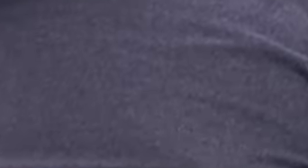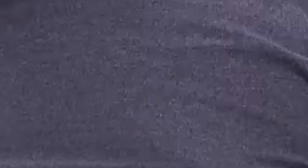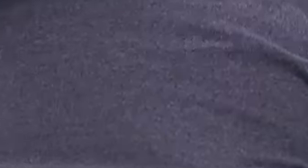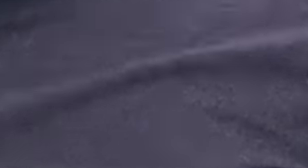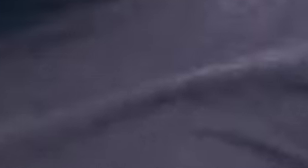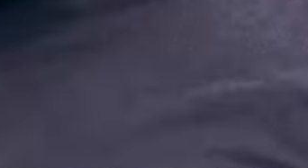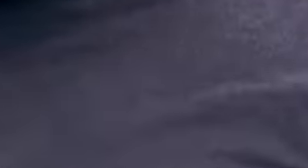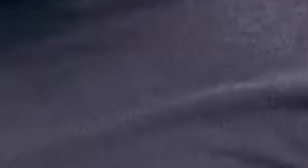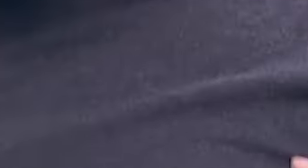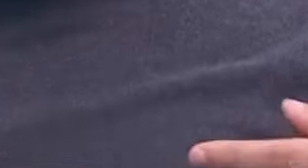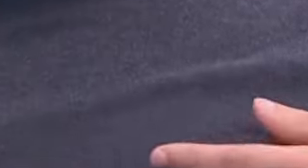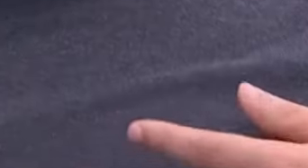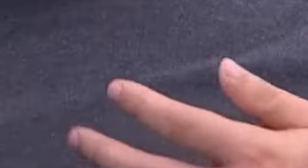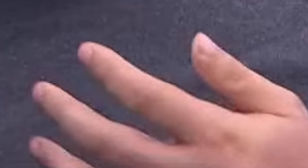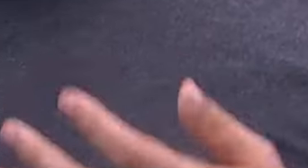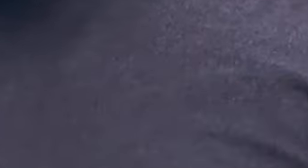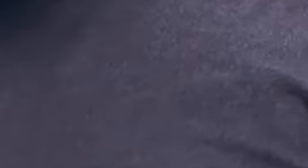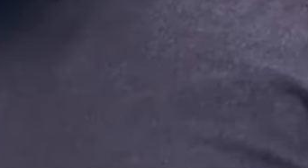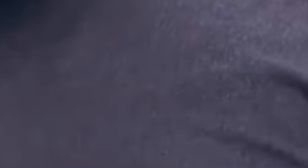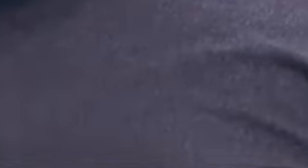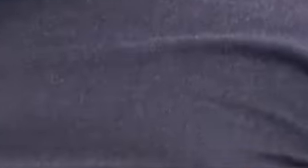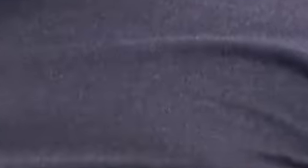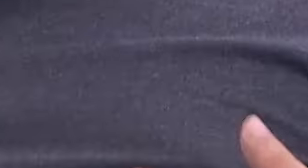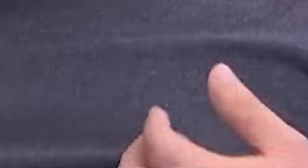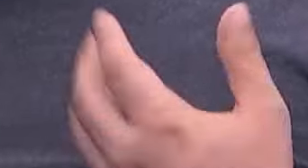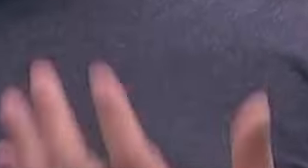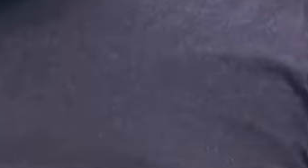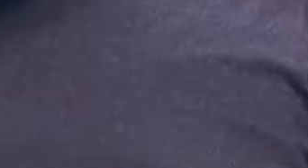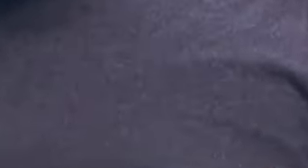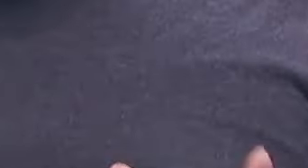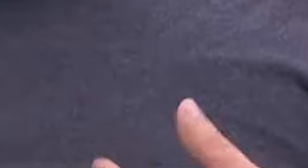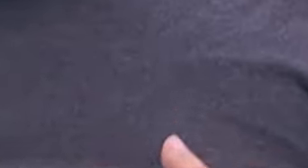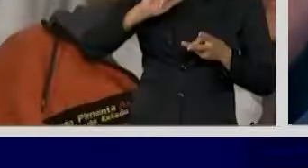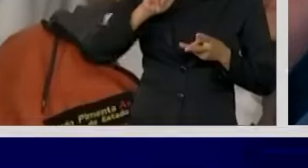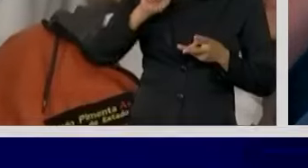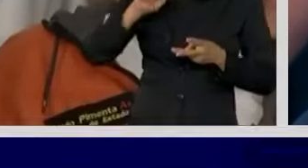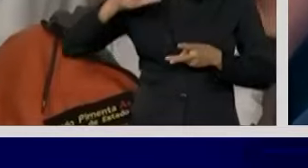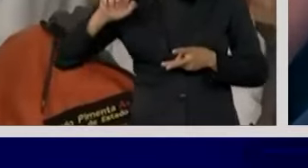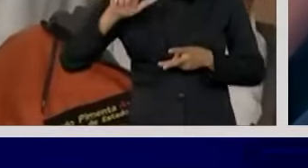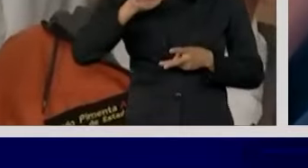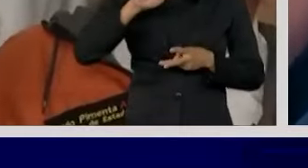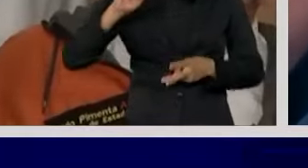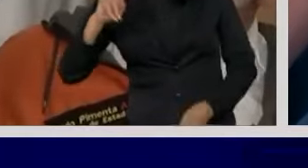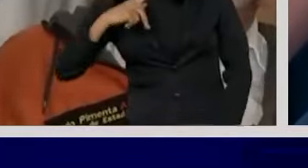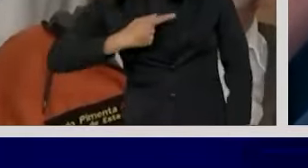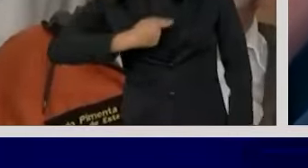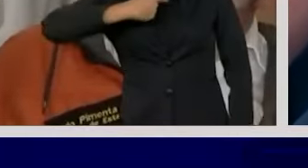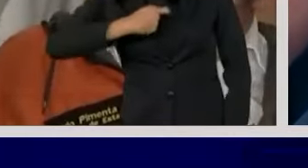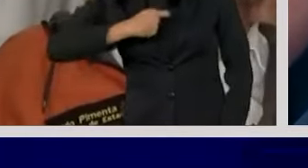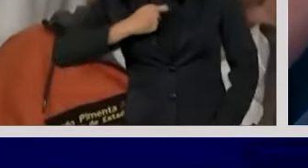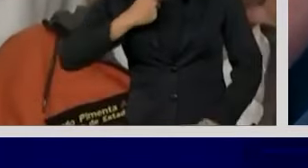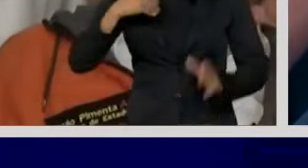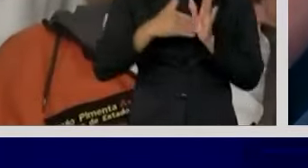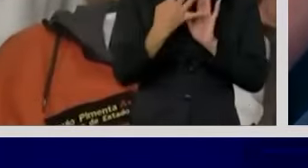está fora da cena, o que está fora do contexto, é próprio de um presidente da República, num momento como